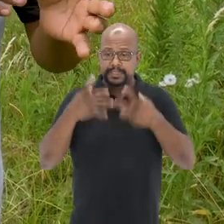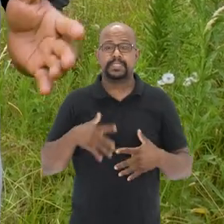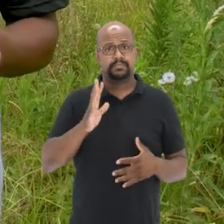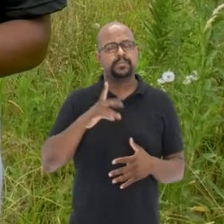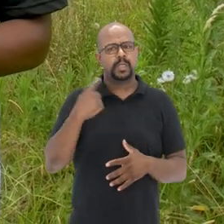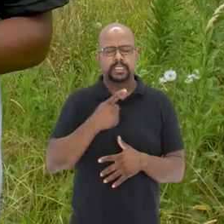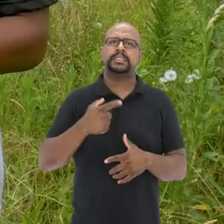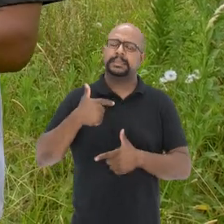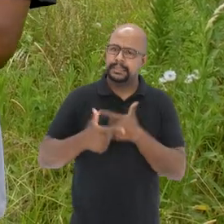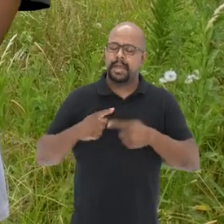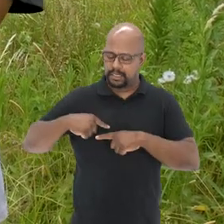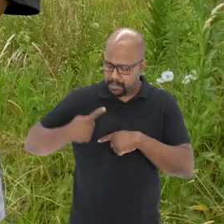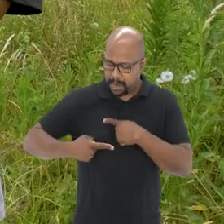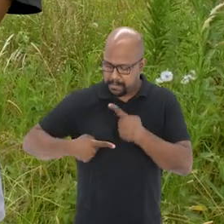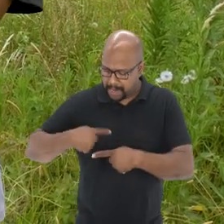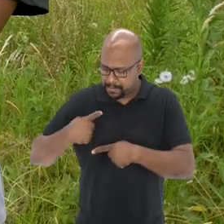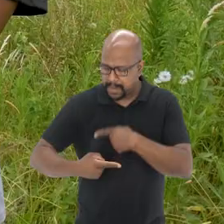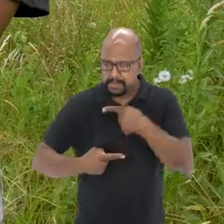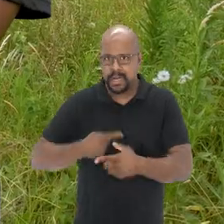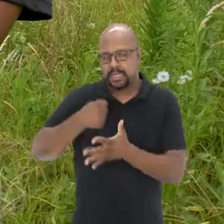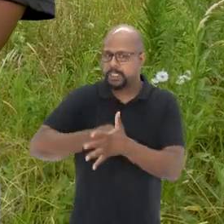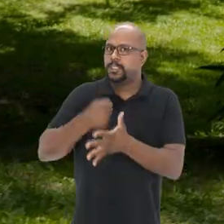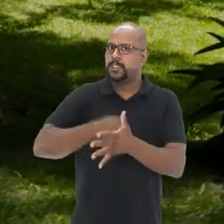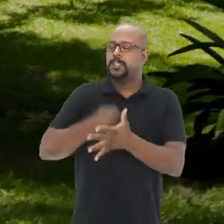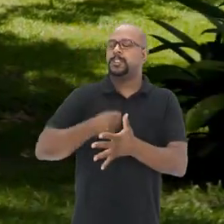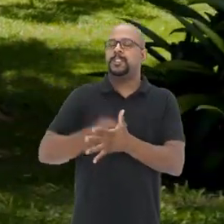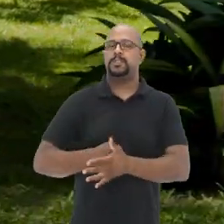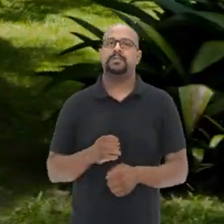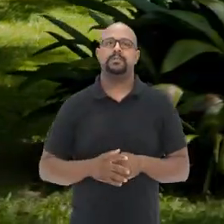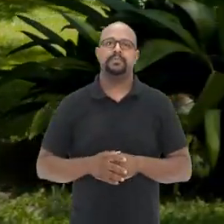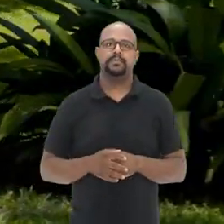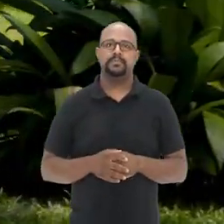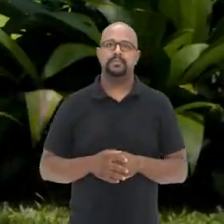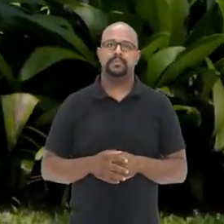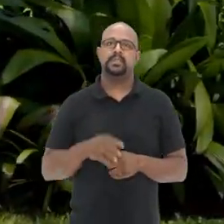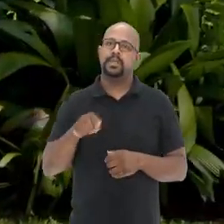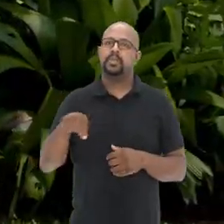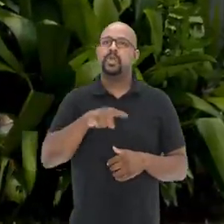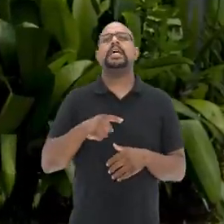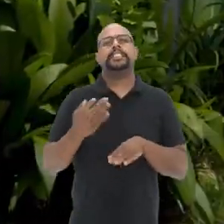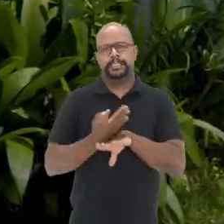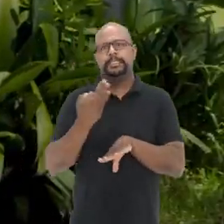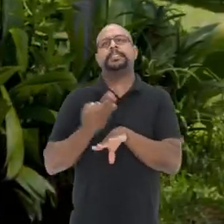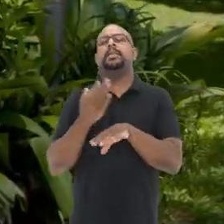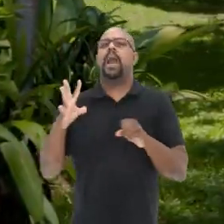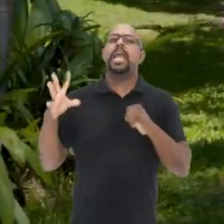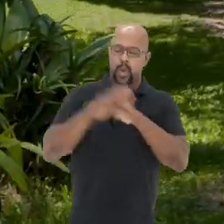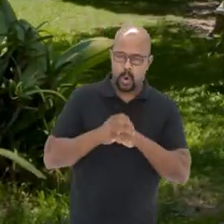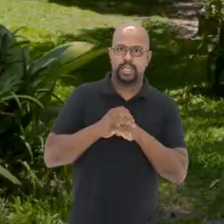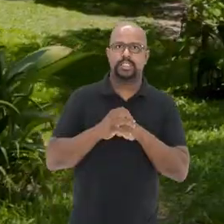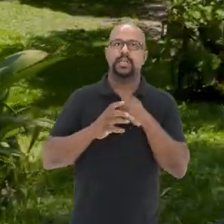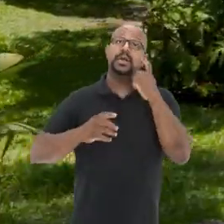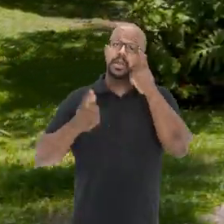como é que eu vou dizer, tem sido passada de geração para geração essa luta. Nós resistimos à colonização. E hoje nós,